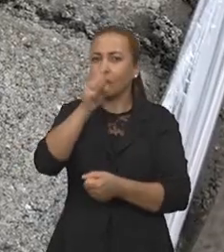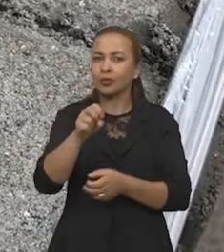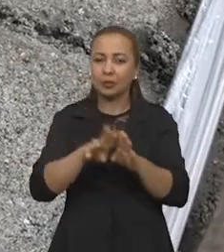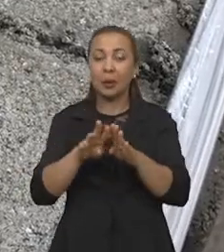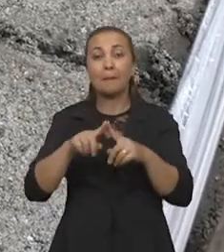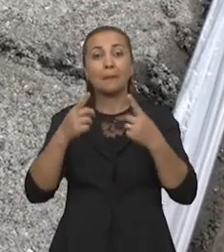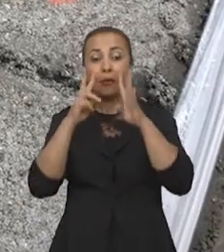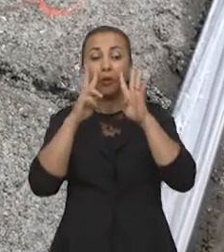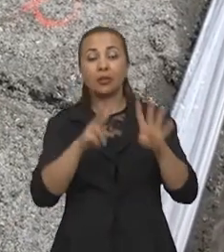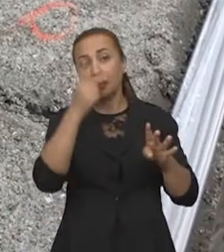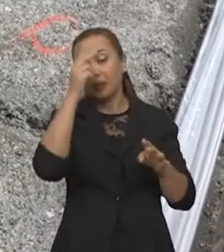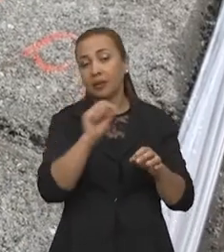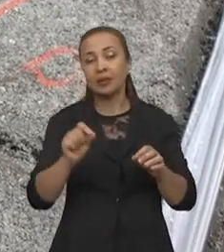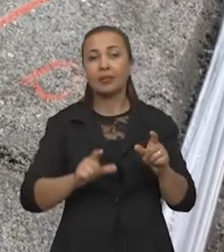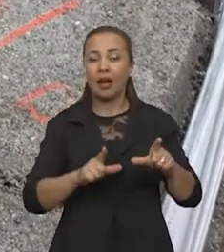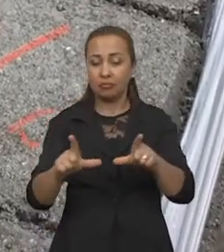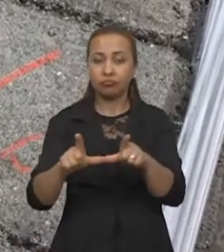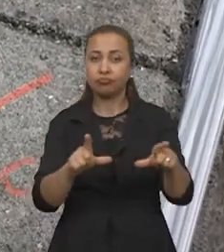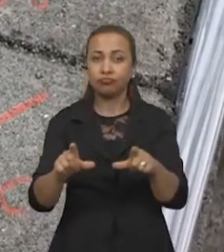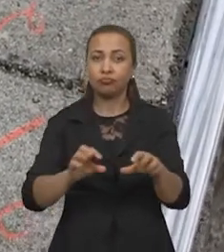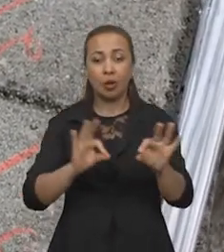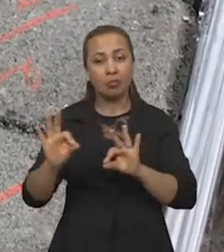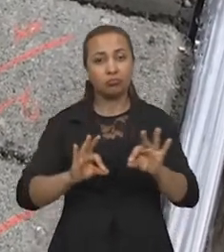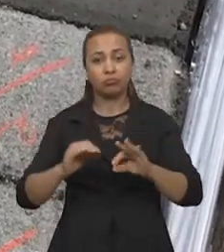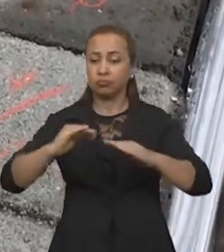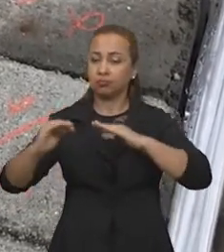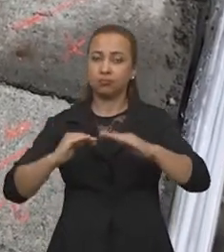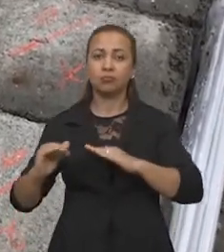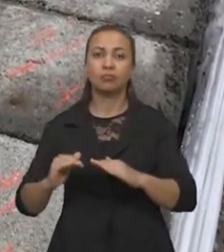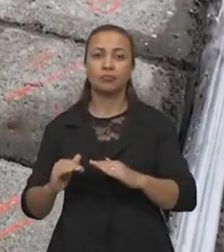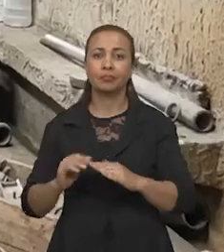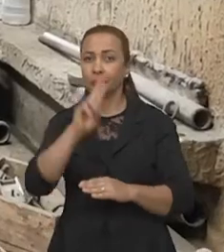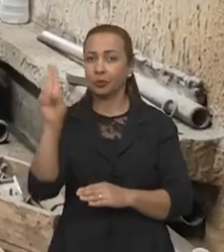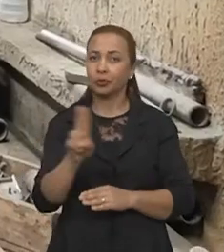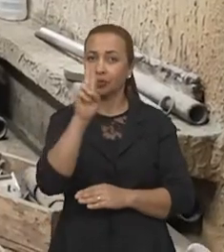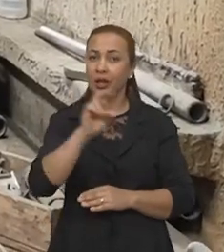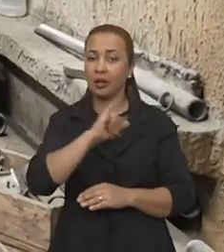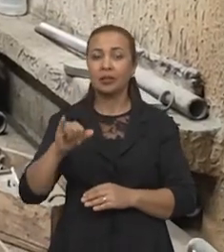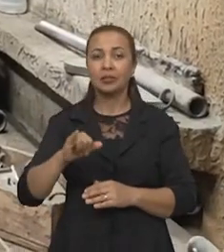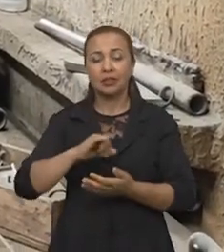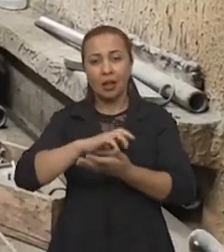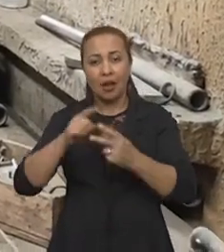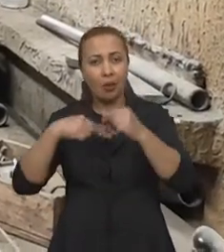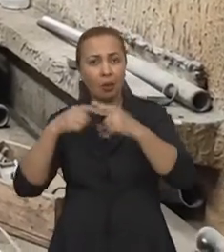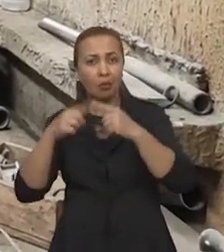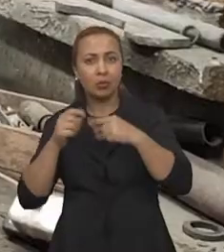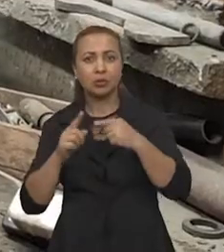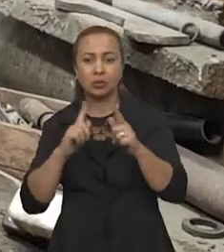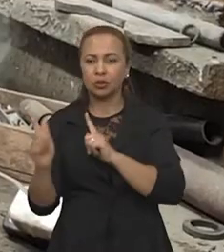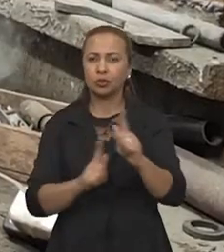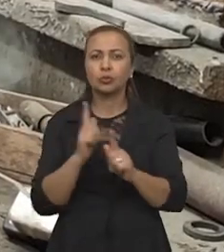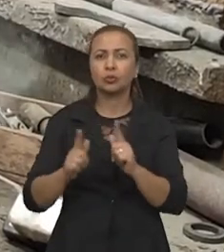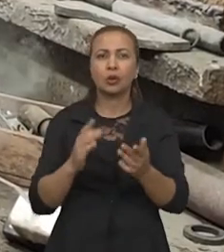já voltado para quem vai manusear, para quem vai utilizar. Outra questão importante, se esse material ele solta,